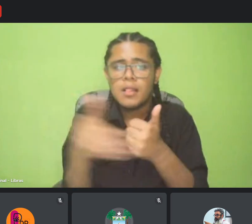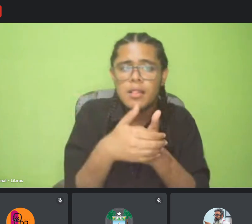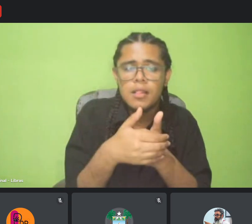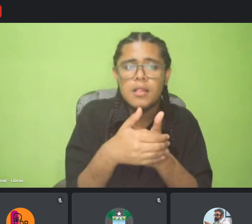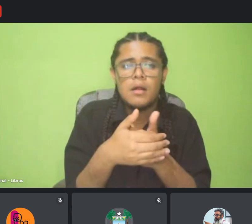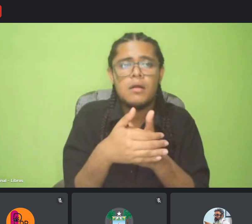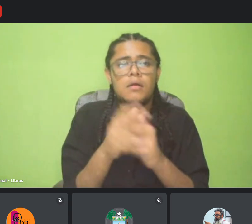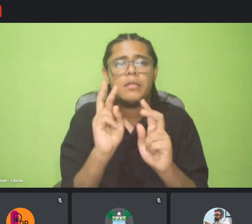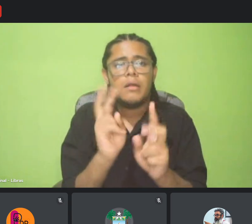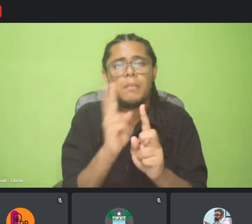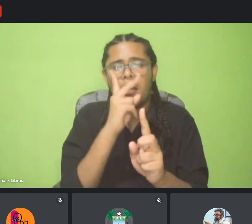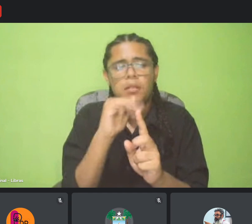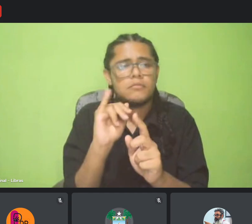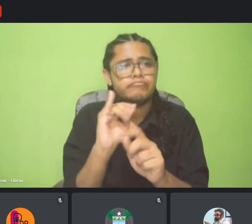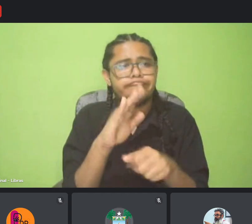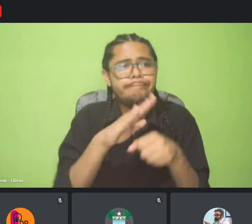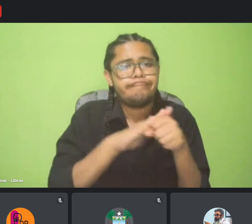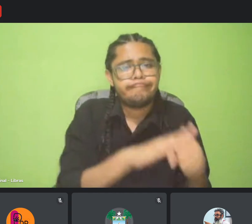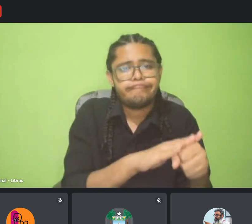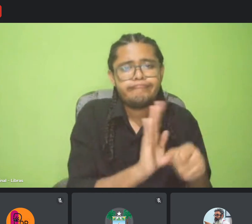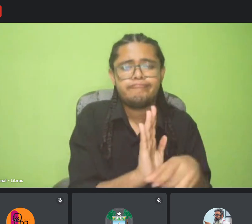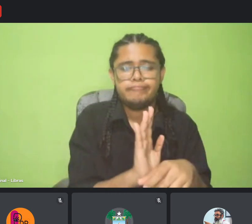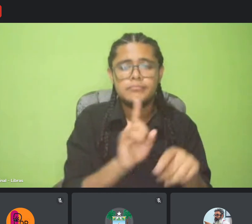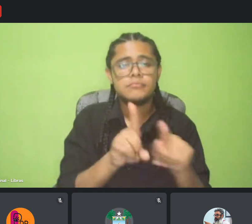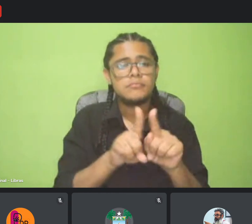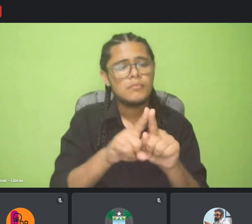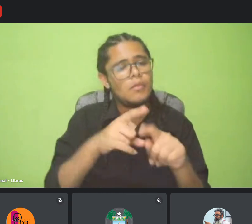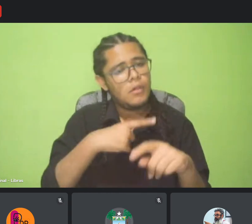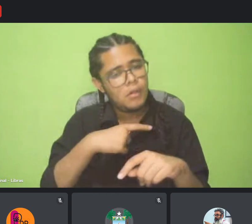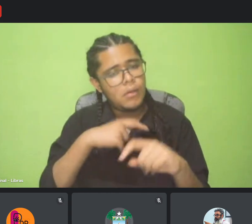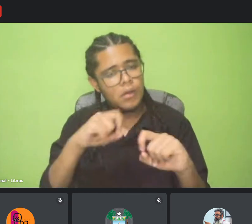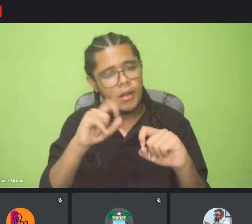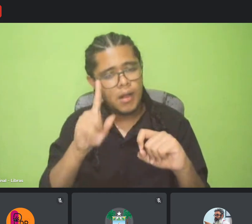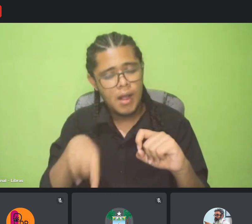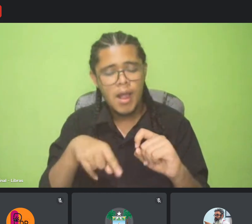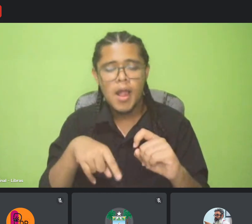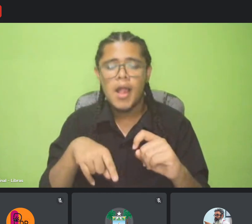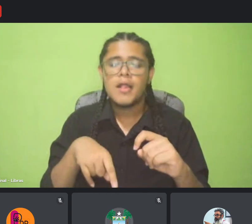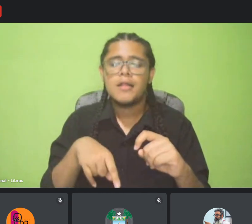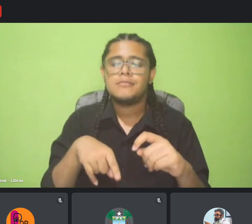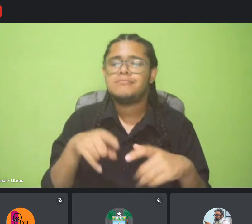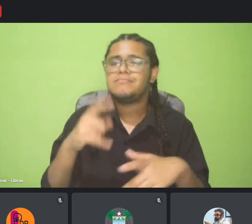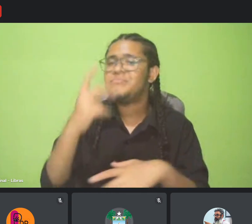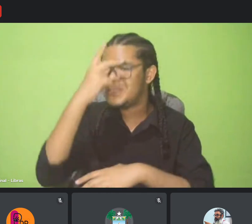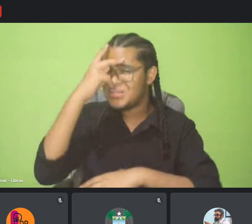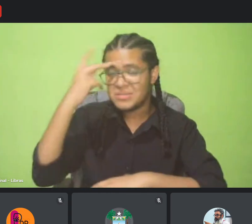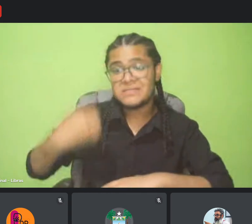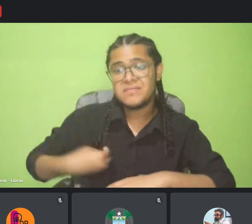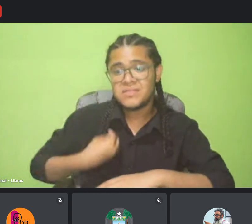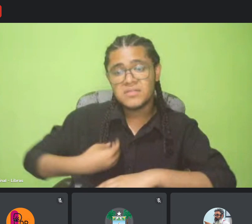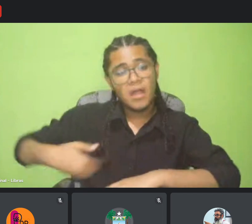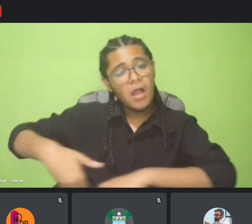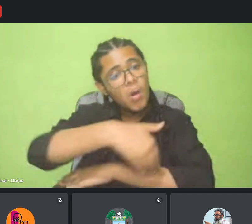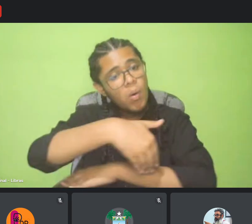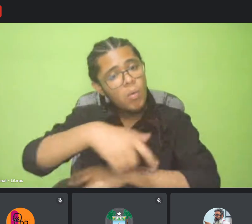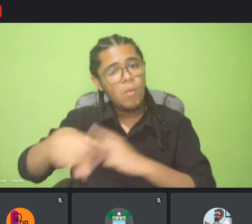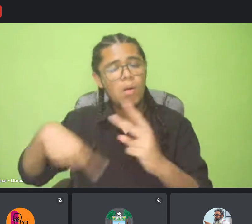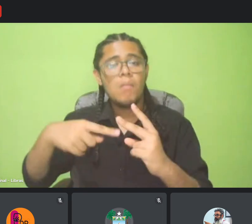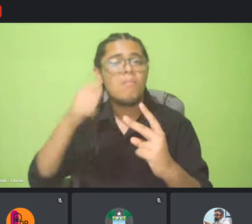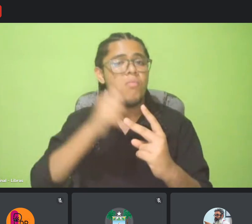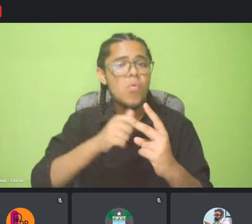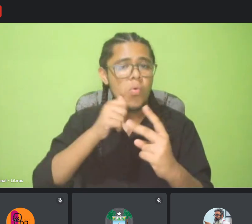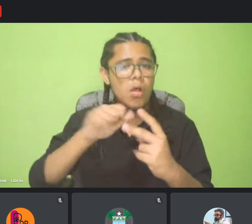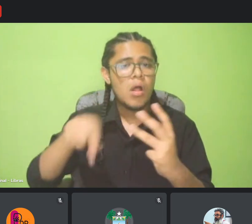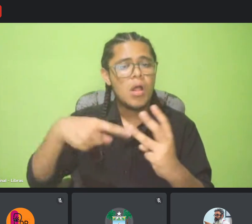políticas culturais. A gente tem, por exemplo, segmentos como população em situação de rua, mulheres, LGBT,